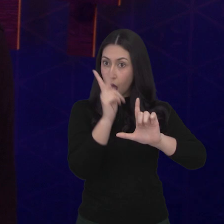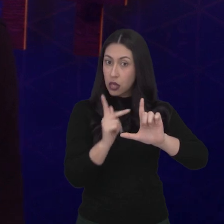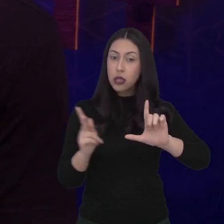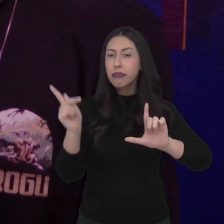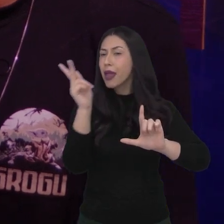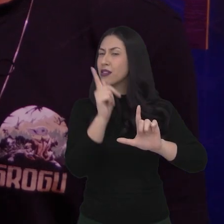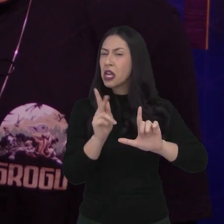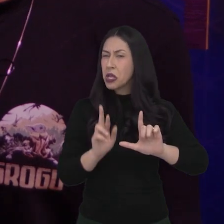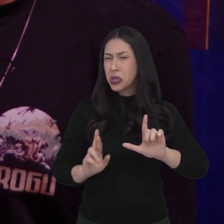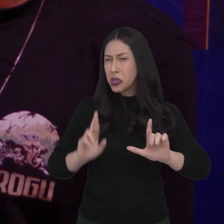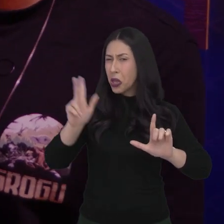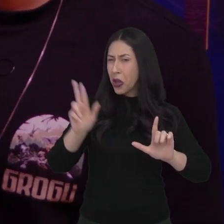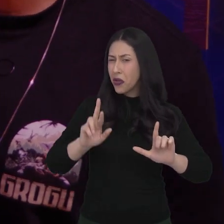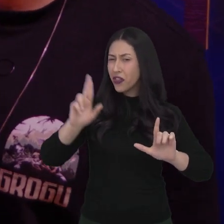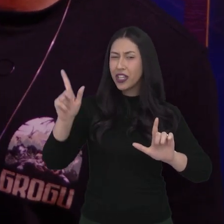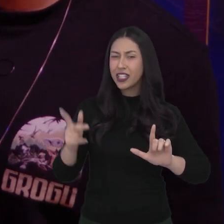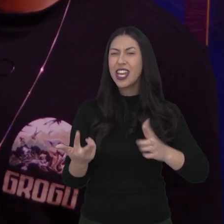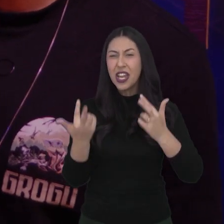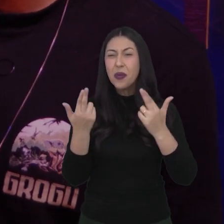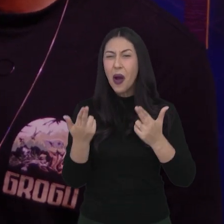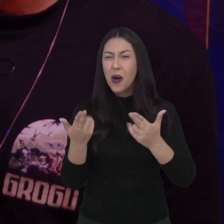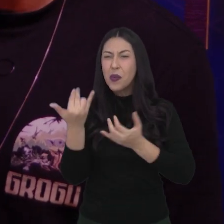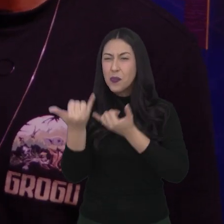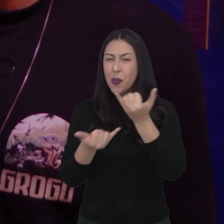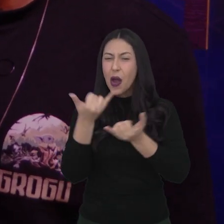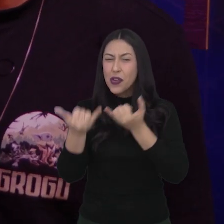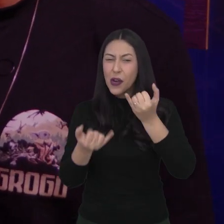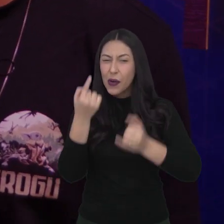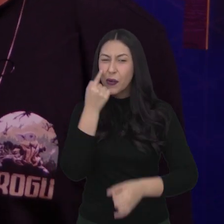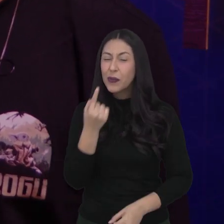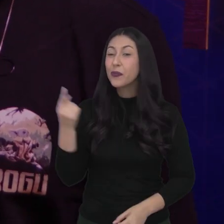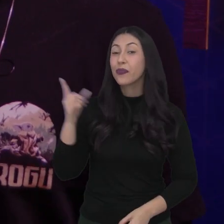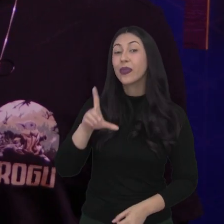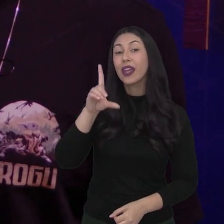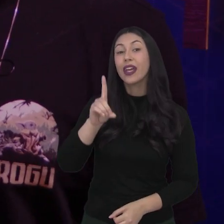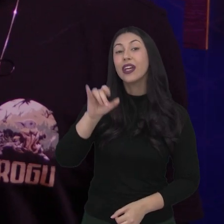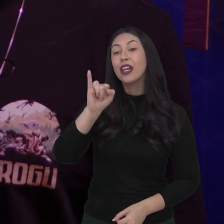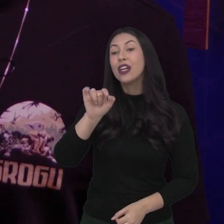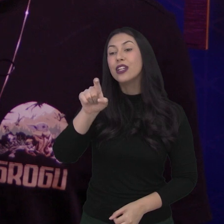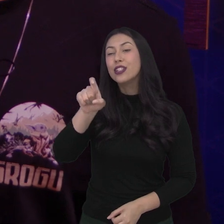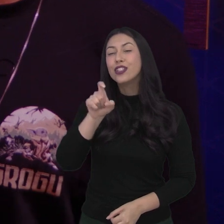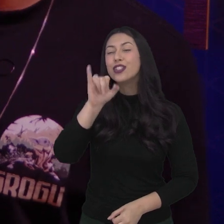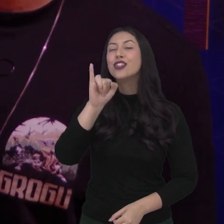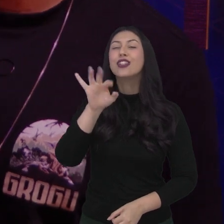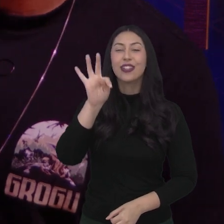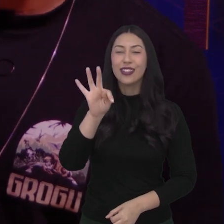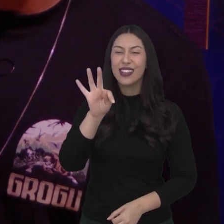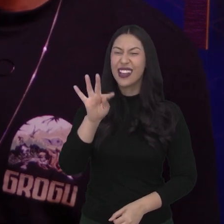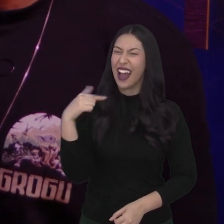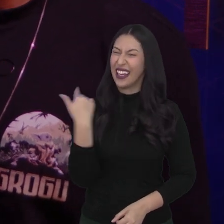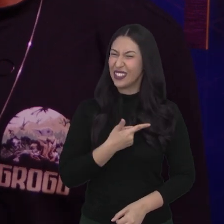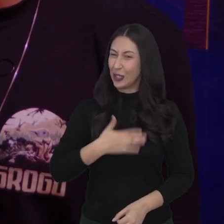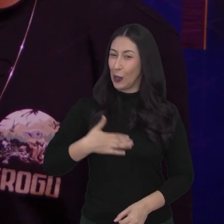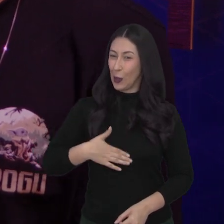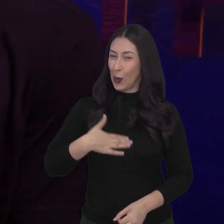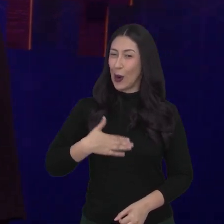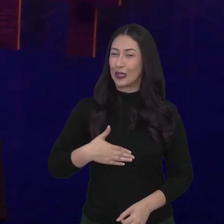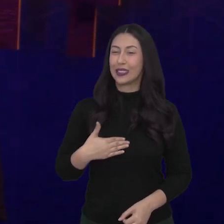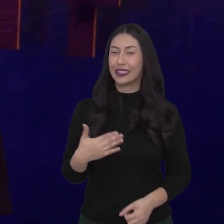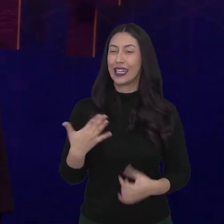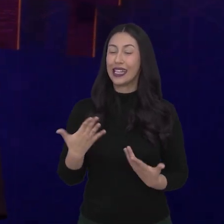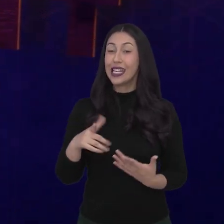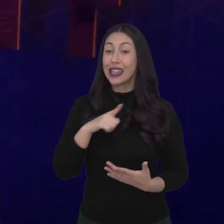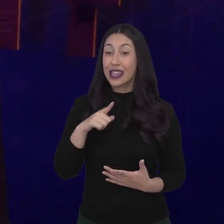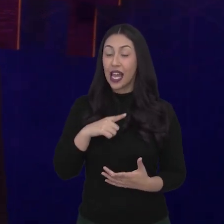que era um pouco subjetiva, tipo Dixit, sabe? Tem um jogo de tabuleiro que a gente gosta bastante, que chama Dixit, que ele